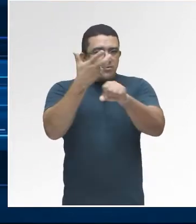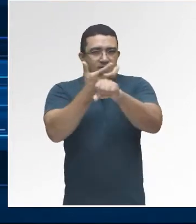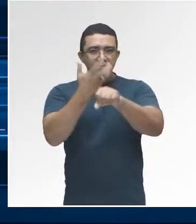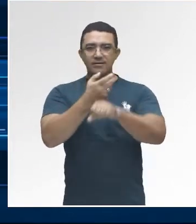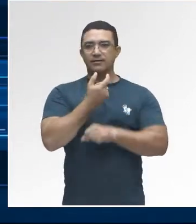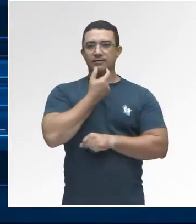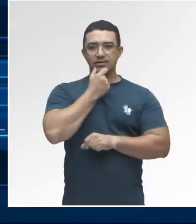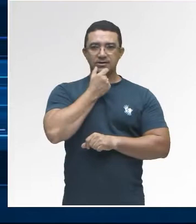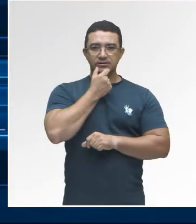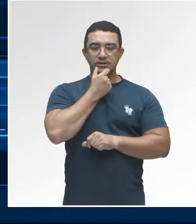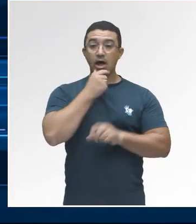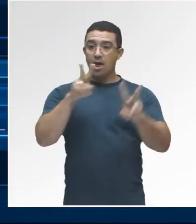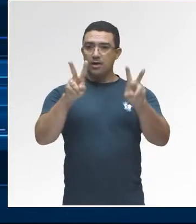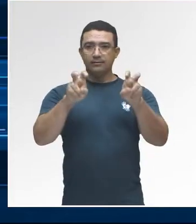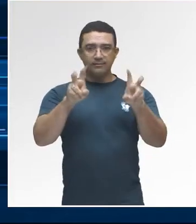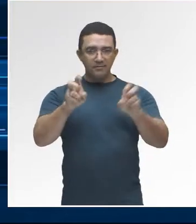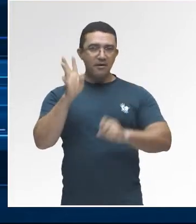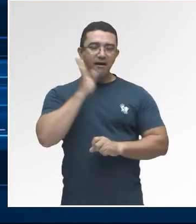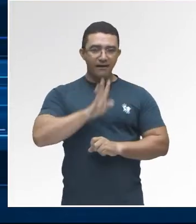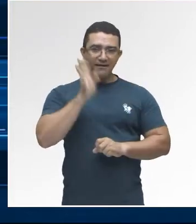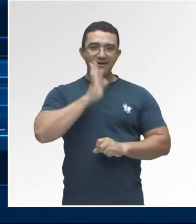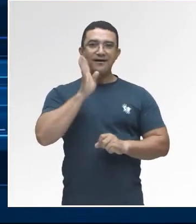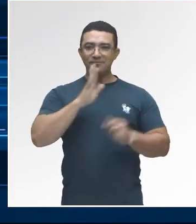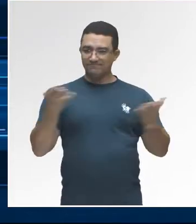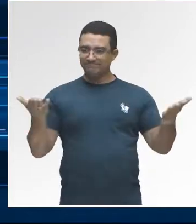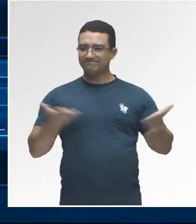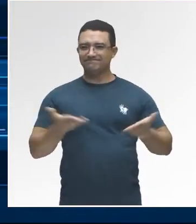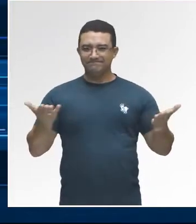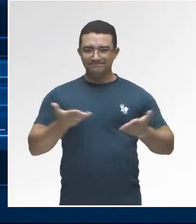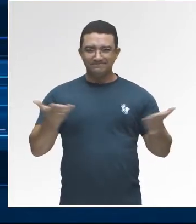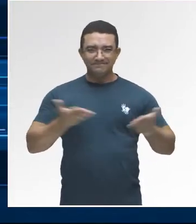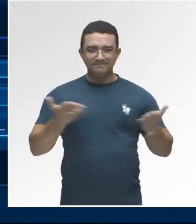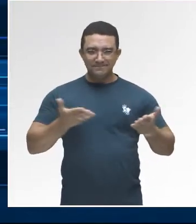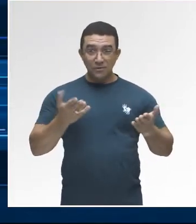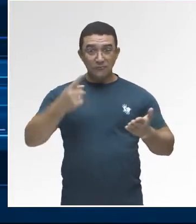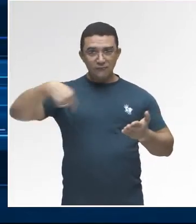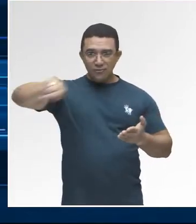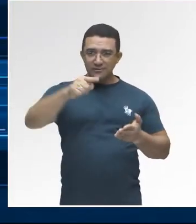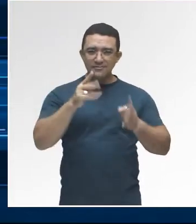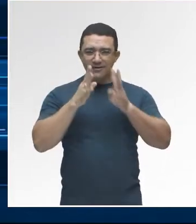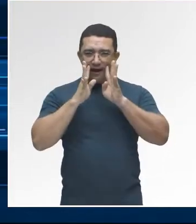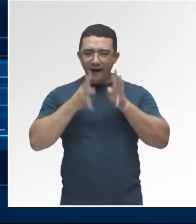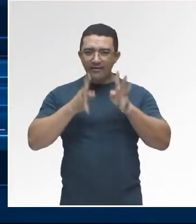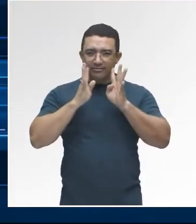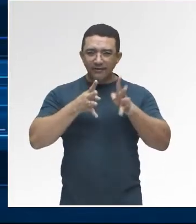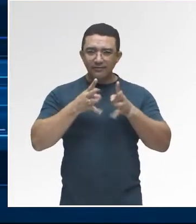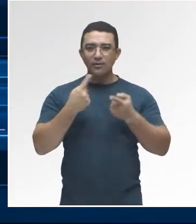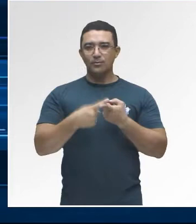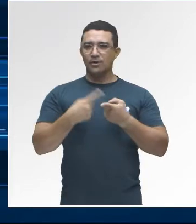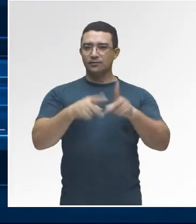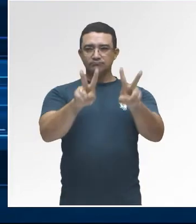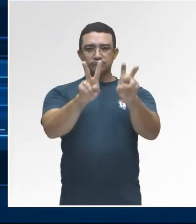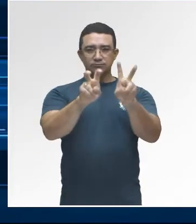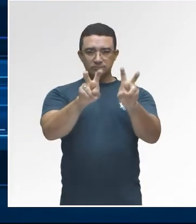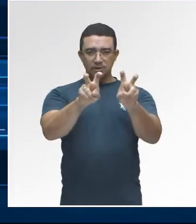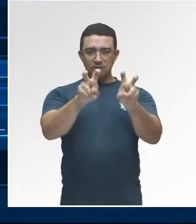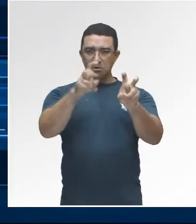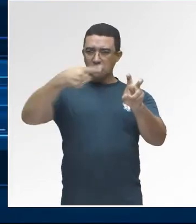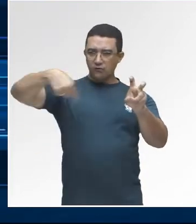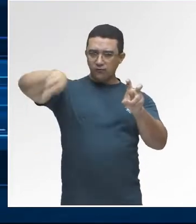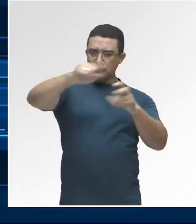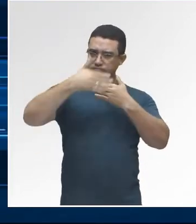hoje nosso assunto está muito legal, viu? Fiquem super atentos, porque esse assunto é para que vocês levem